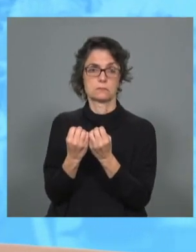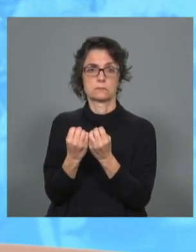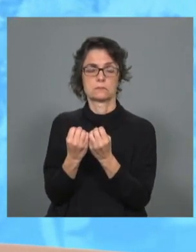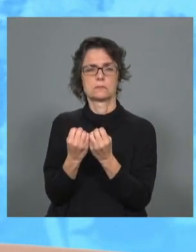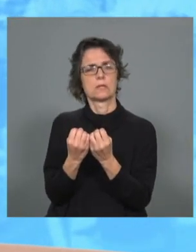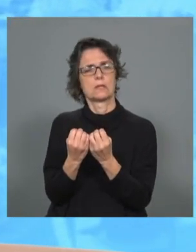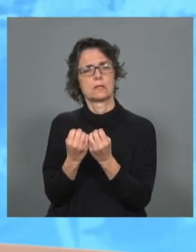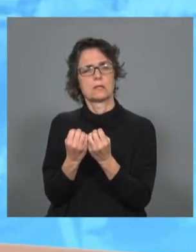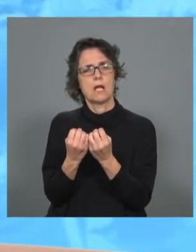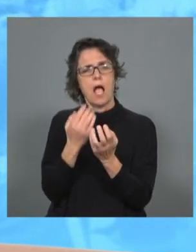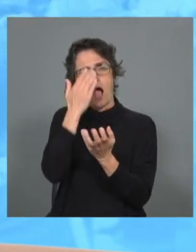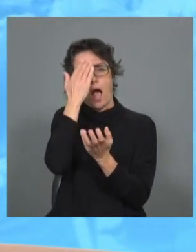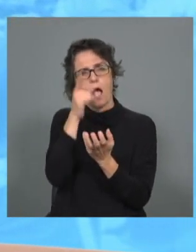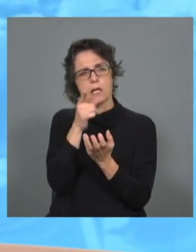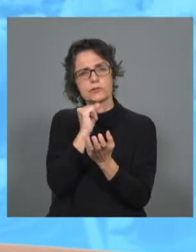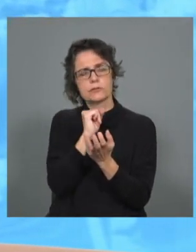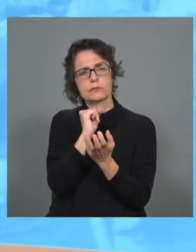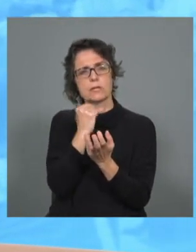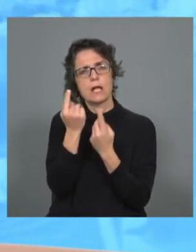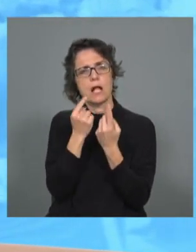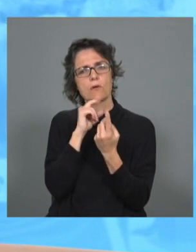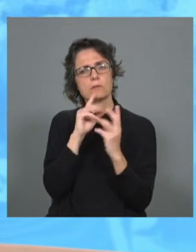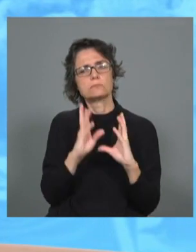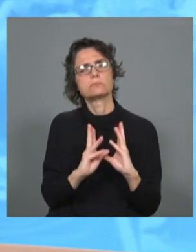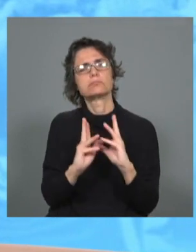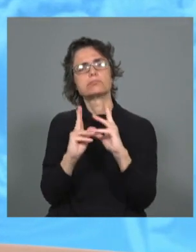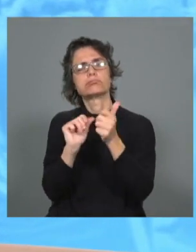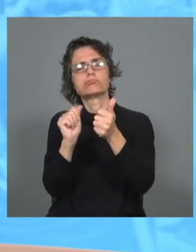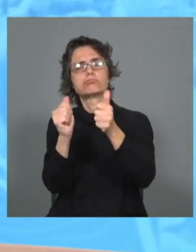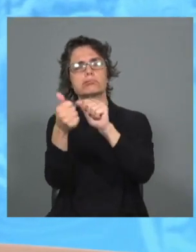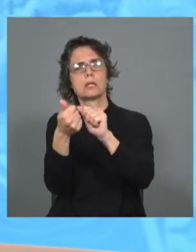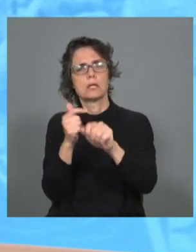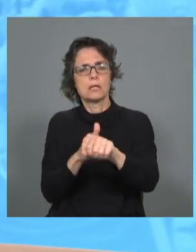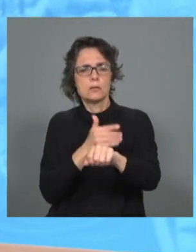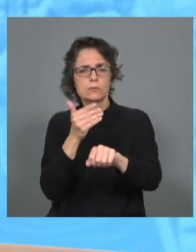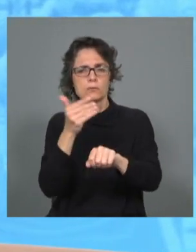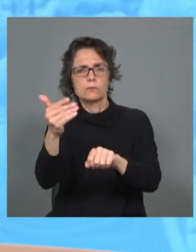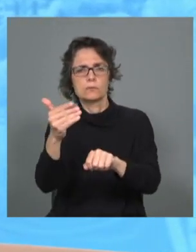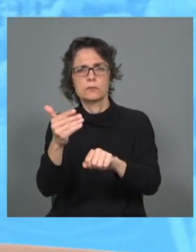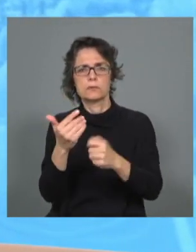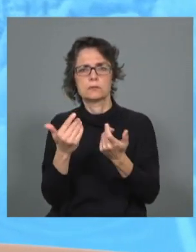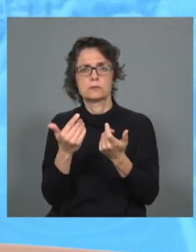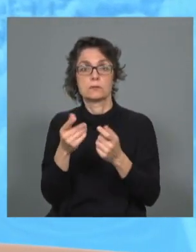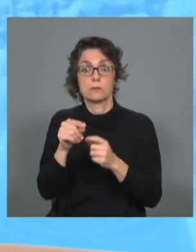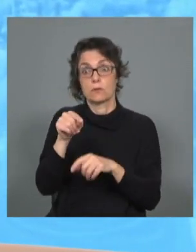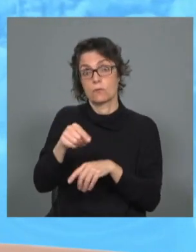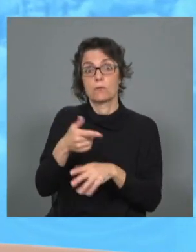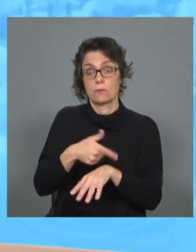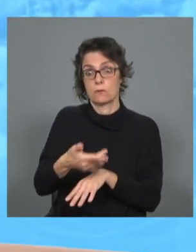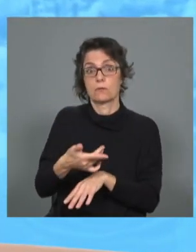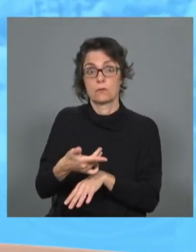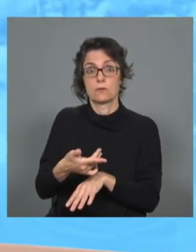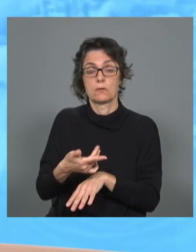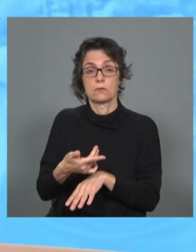É algo também que vai evoluindo e transformando-se consoante as épocas históricas, no entanto, e hoje, apesar de